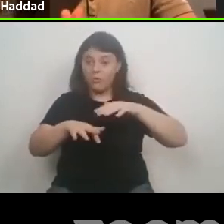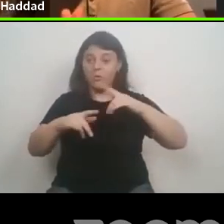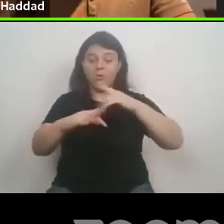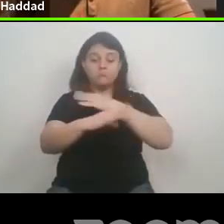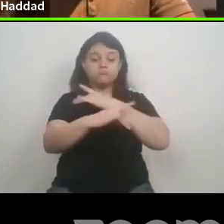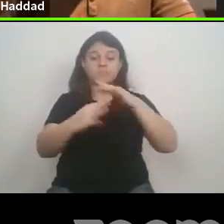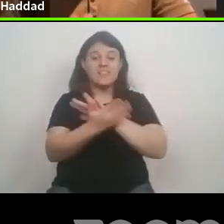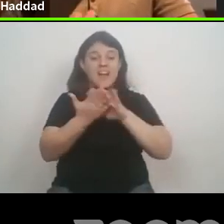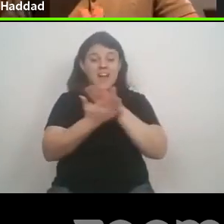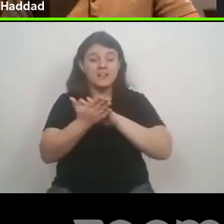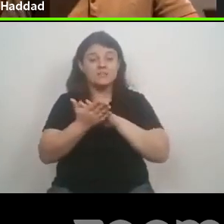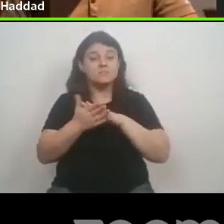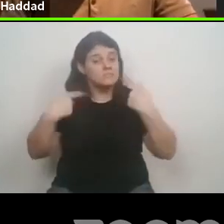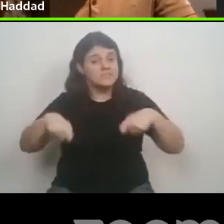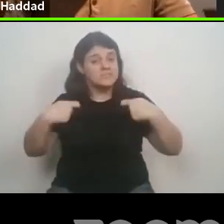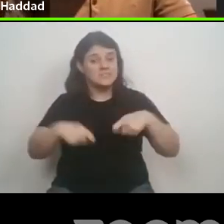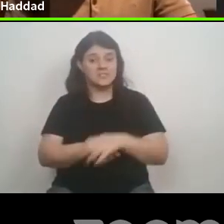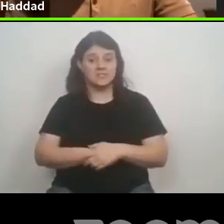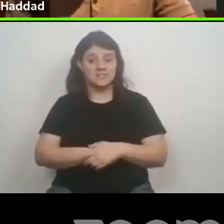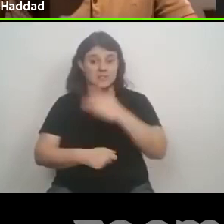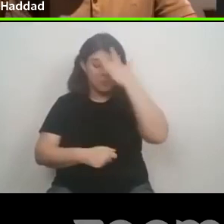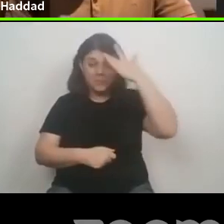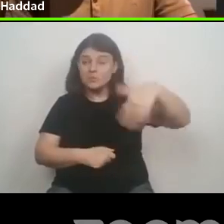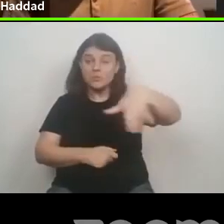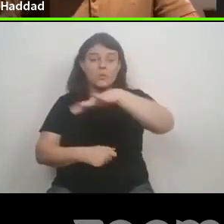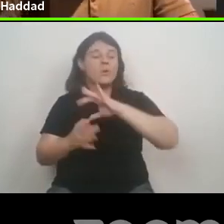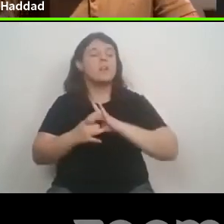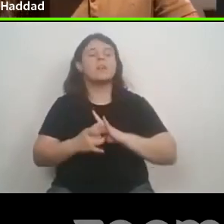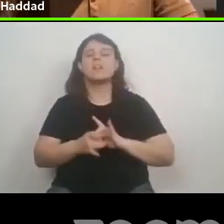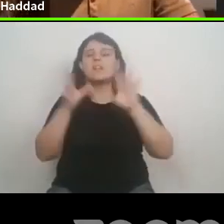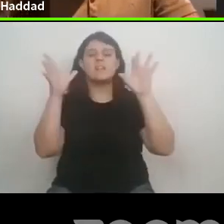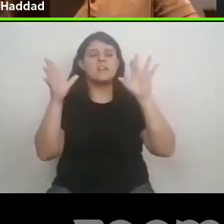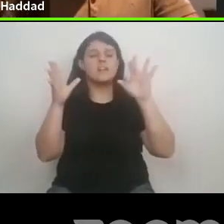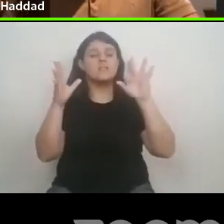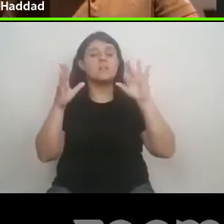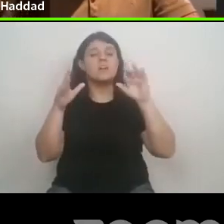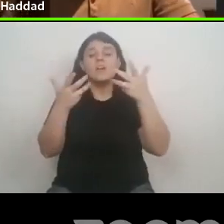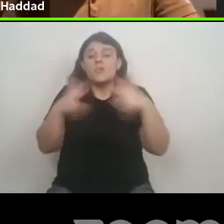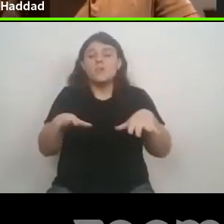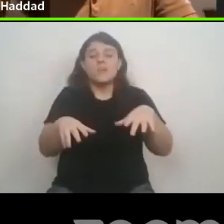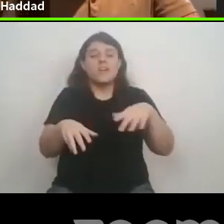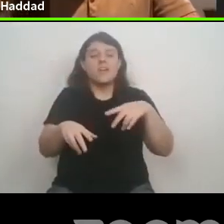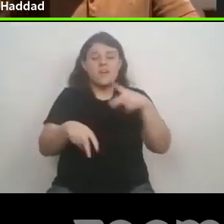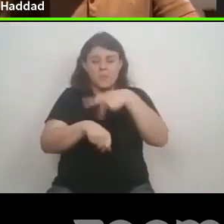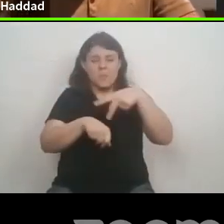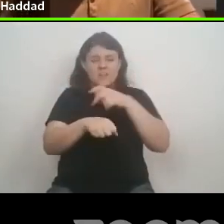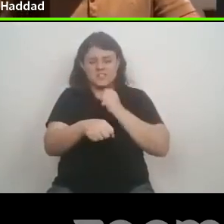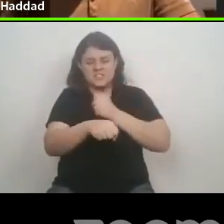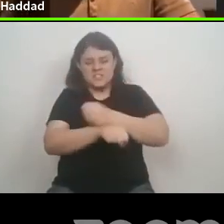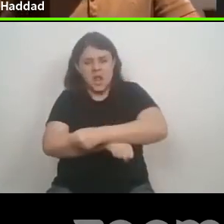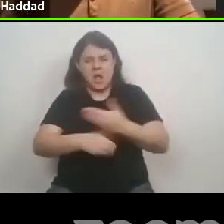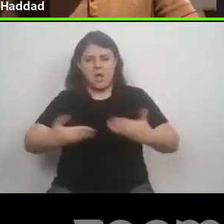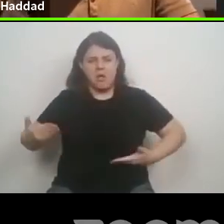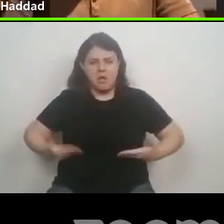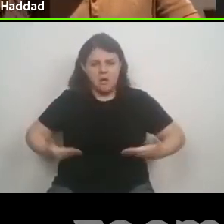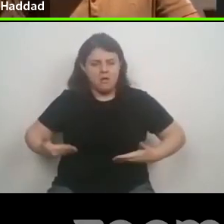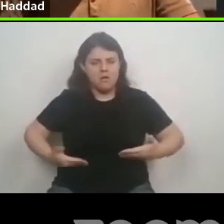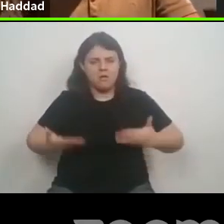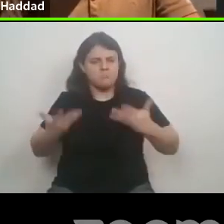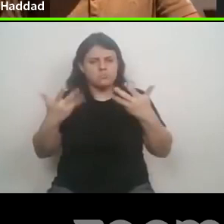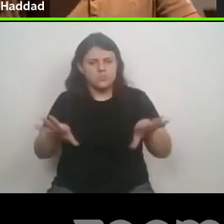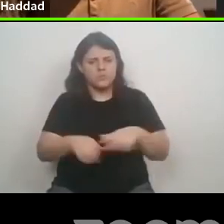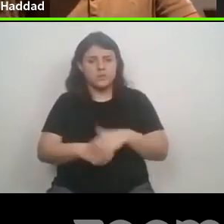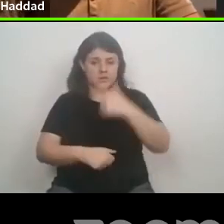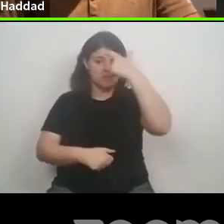Não existe território sem povo livre. Nós não queremos um país de escravos, de servos, de